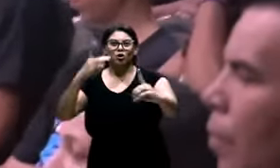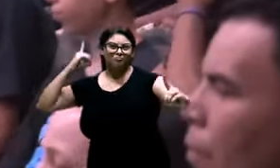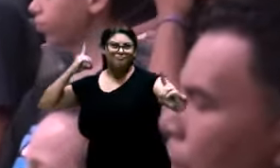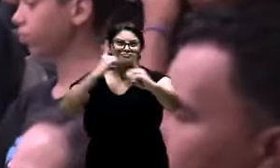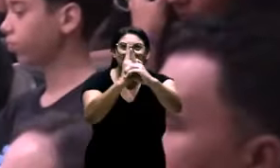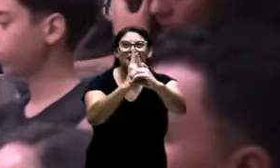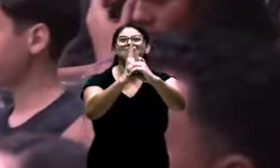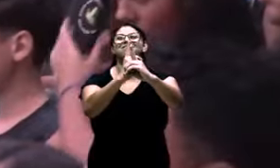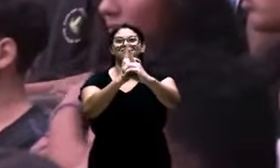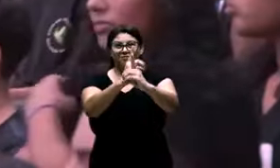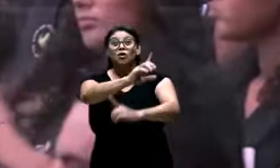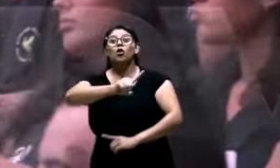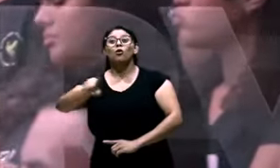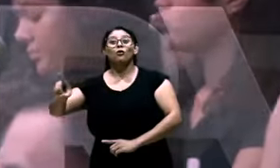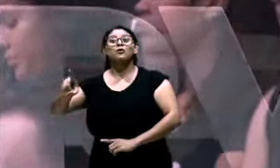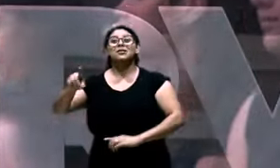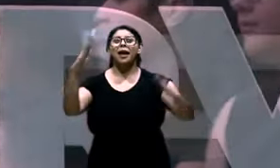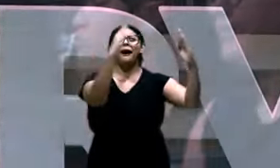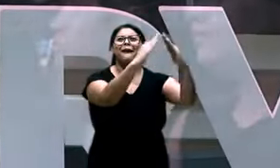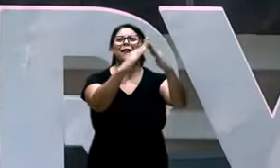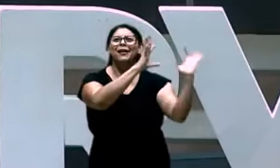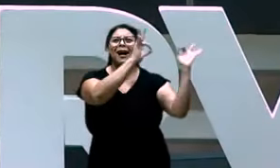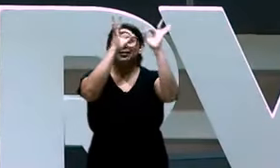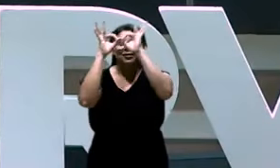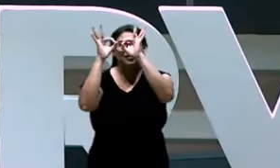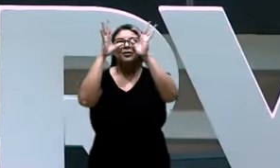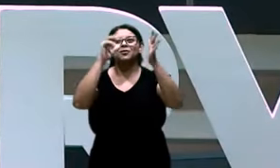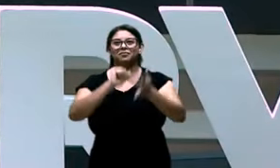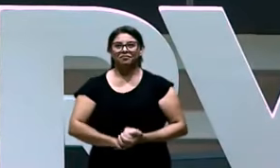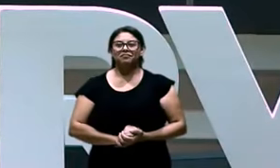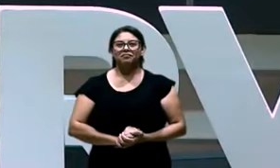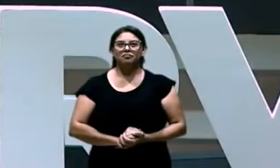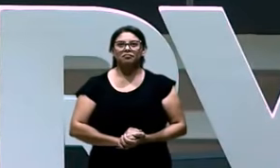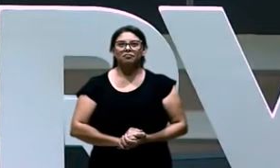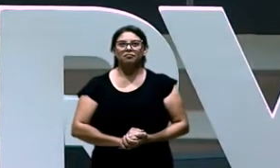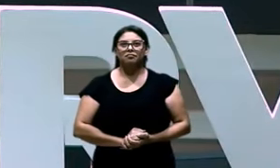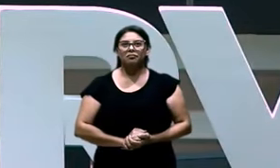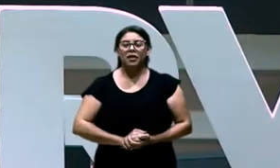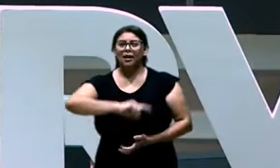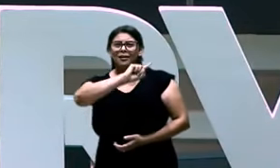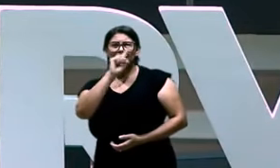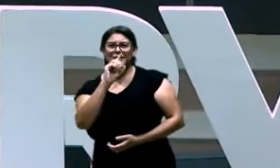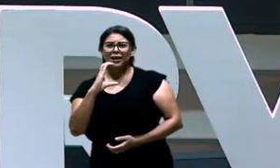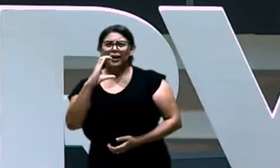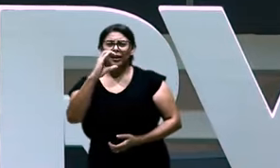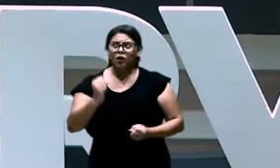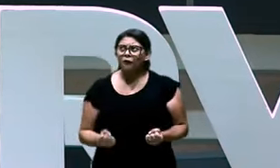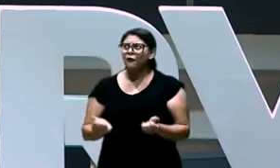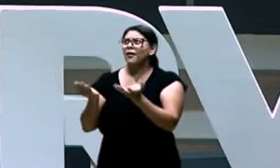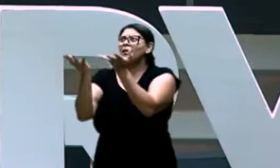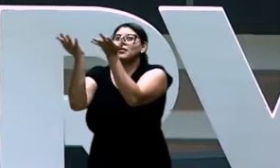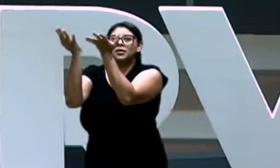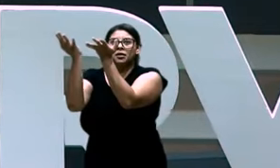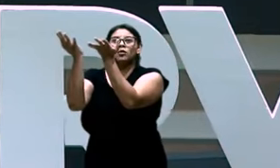pode marcar um encontro. Quando Zacarias vai oferecer a Deus, Deus envia Gabriel, que aparece entre o